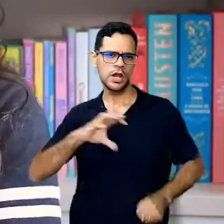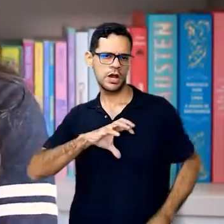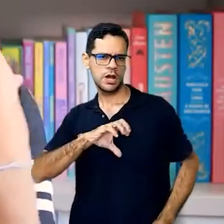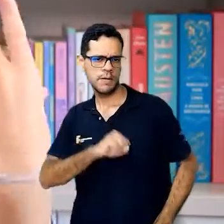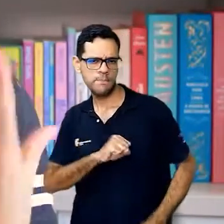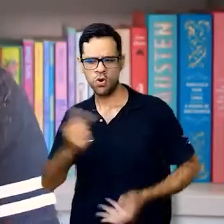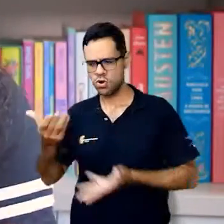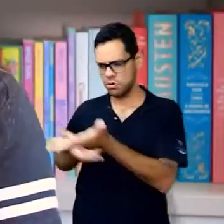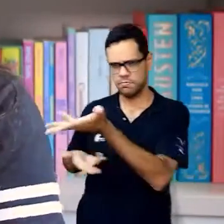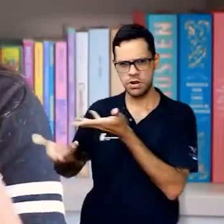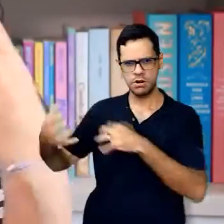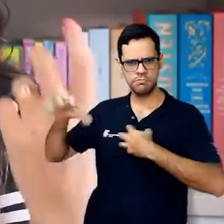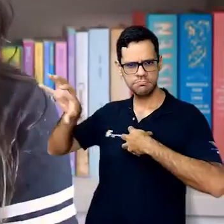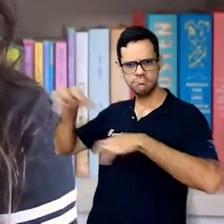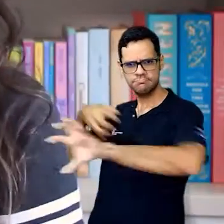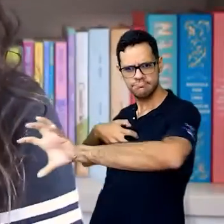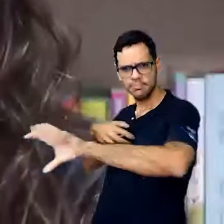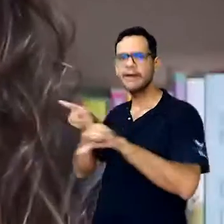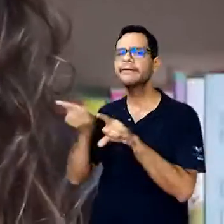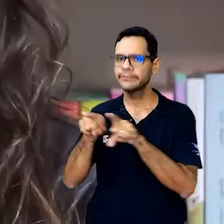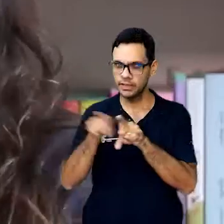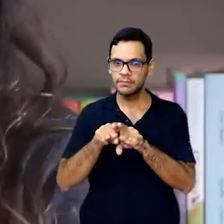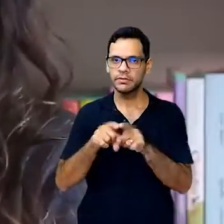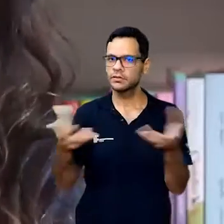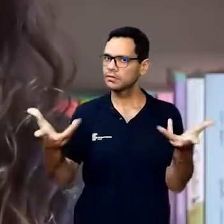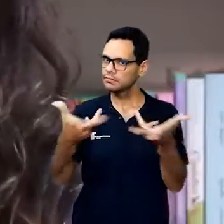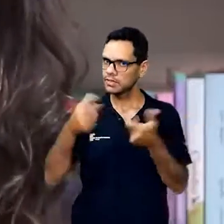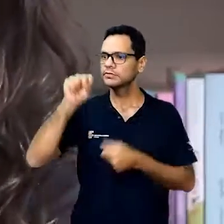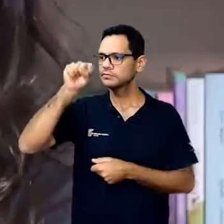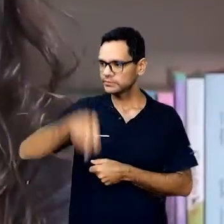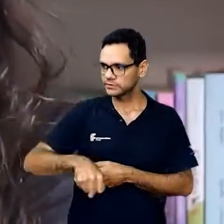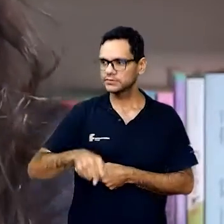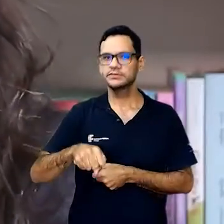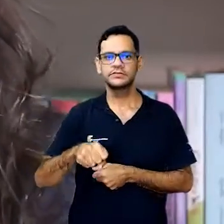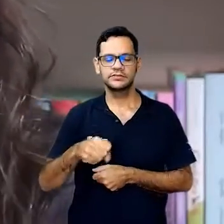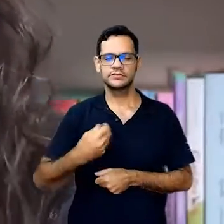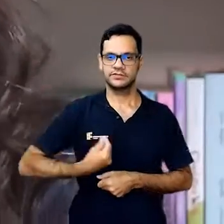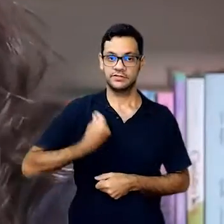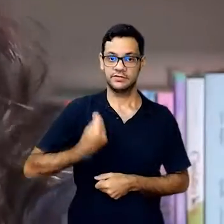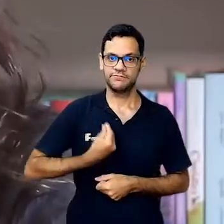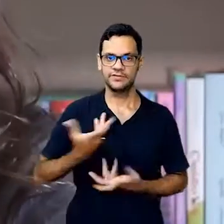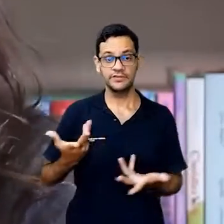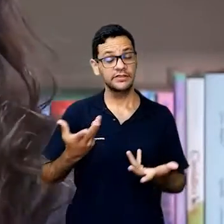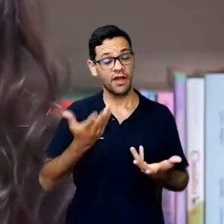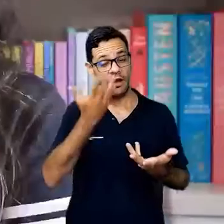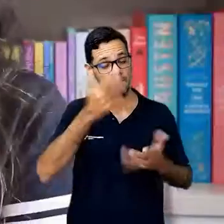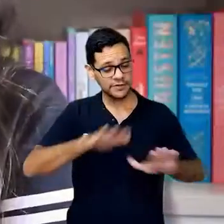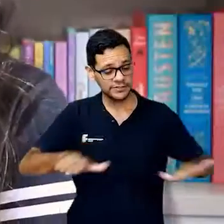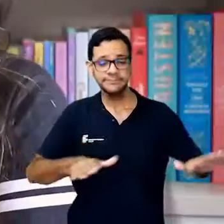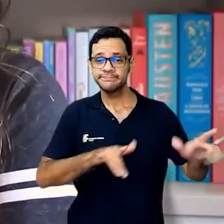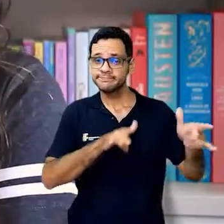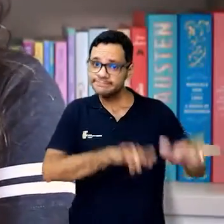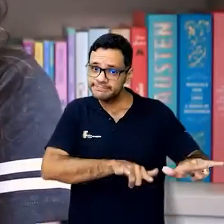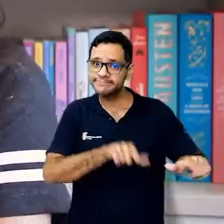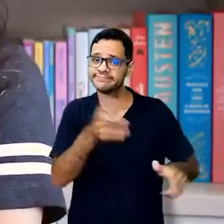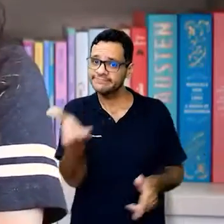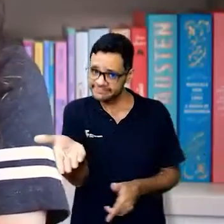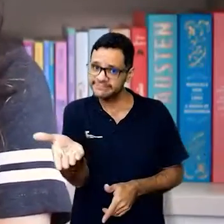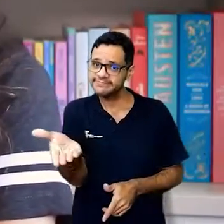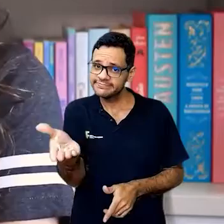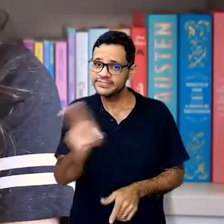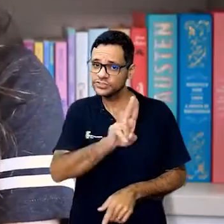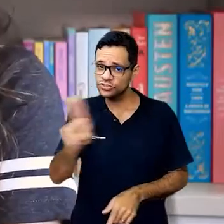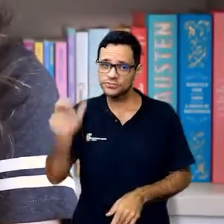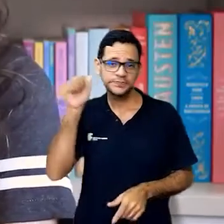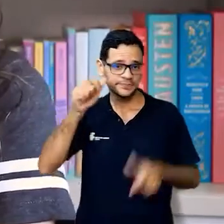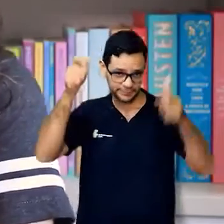poderosa sobre compaixão, sobre amor ao próximo. Cara, é assim, maravilhoso, o livro do favorito da vida, assim. Então, infanto-juvenil, com certeza, eu